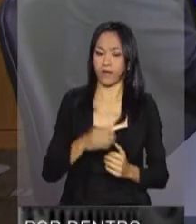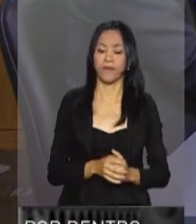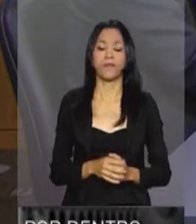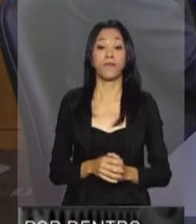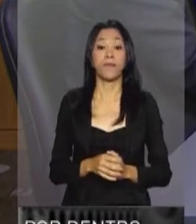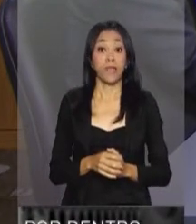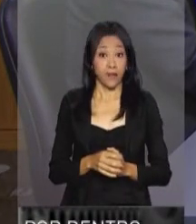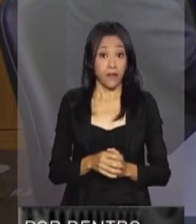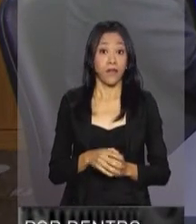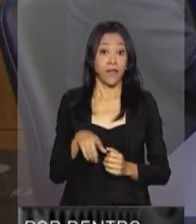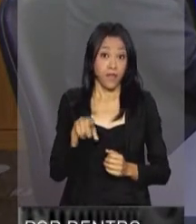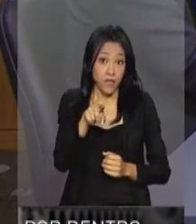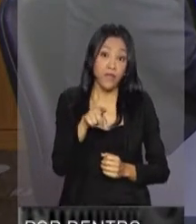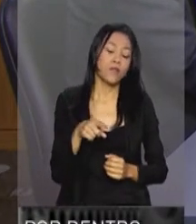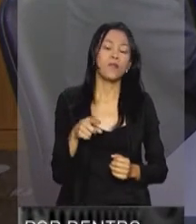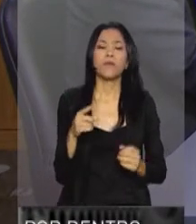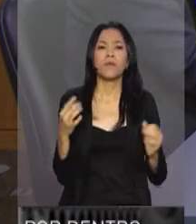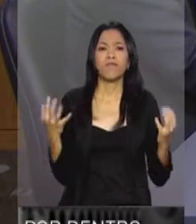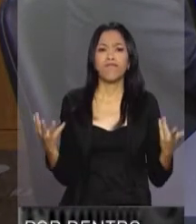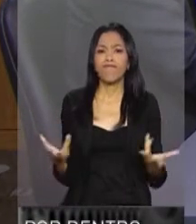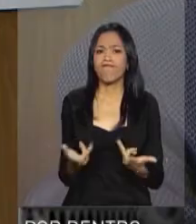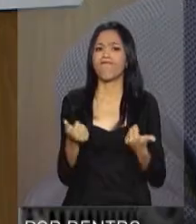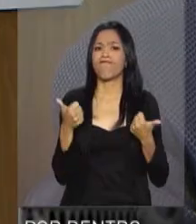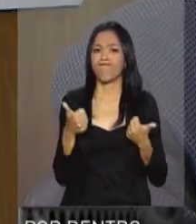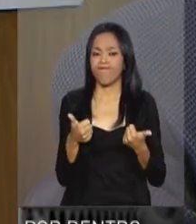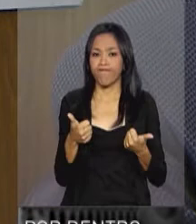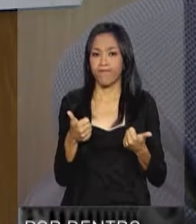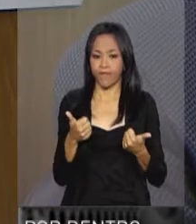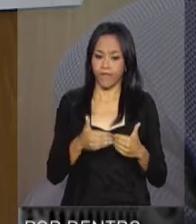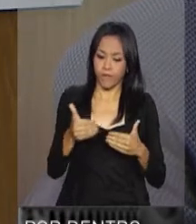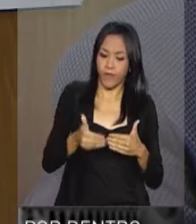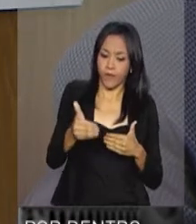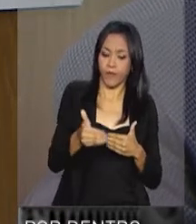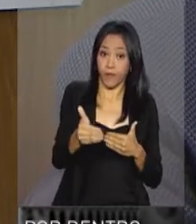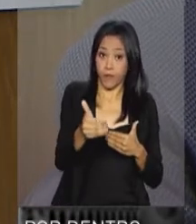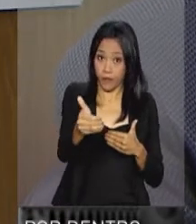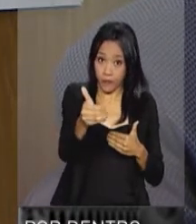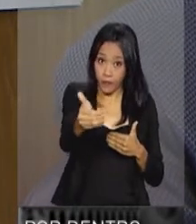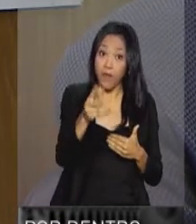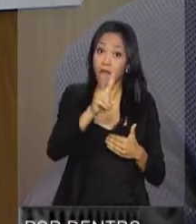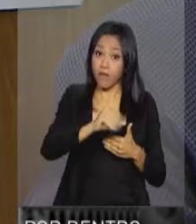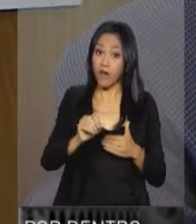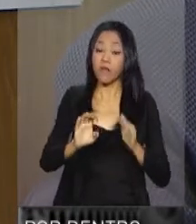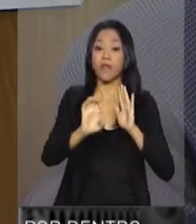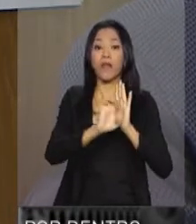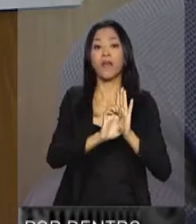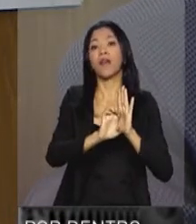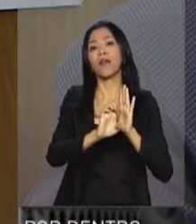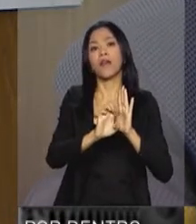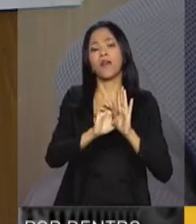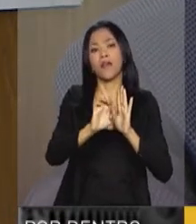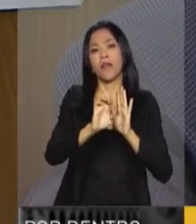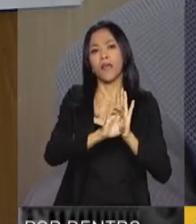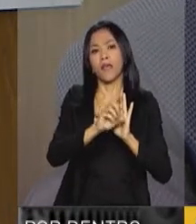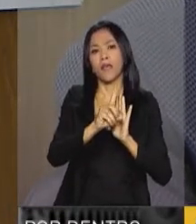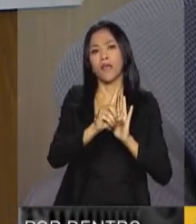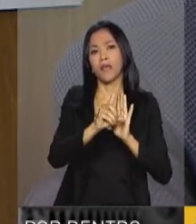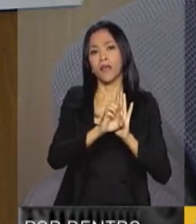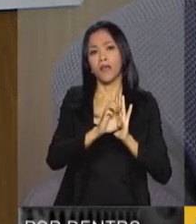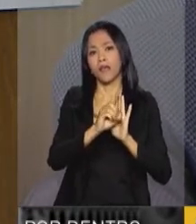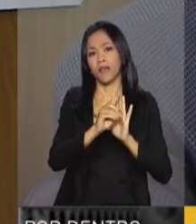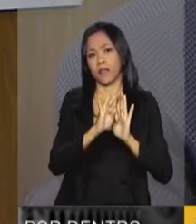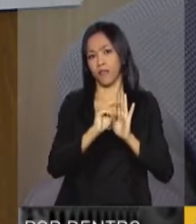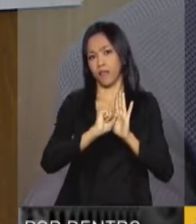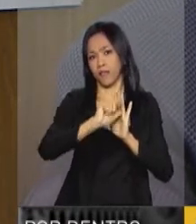de nacional de habitação rural que dentre os próximos dias estaremos publicando ou a seleção para que possa se